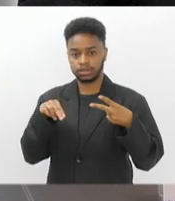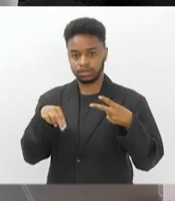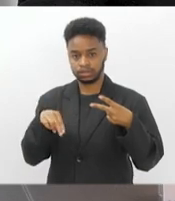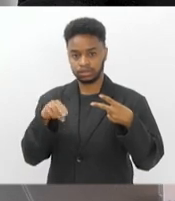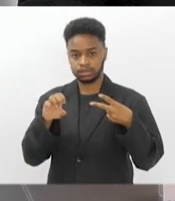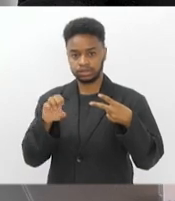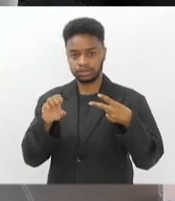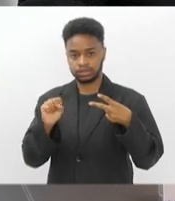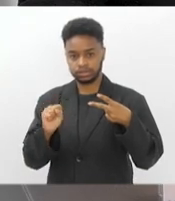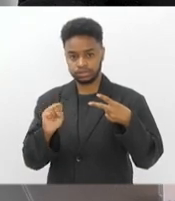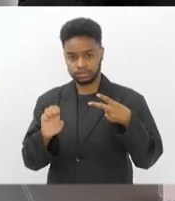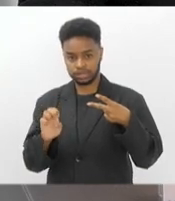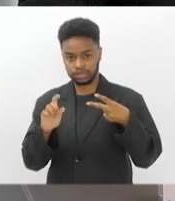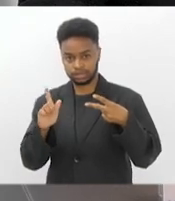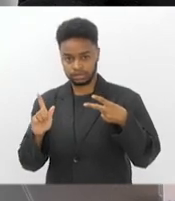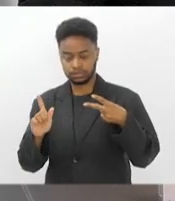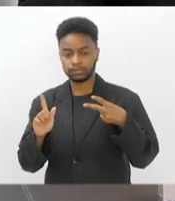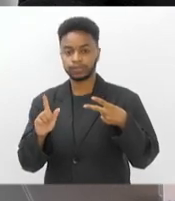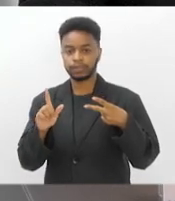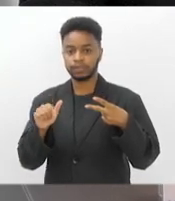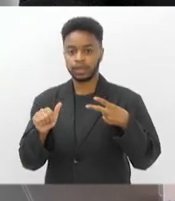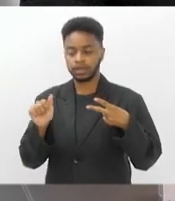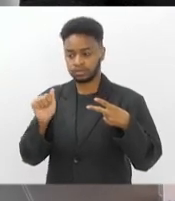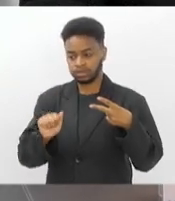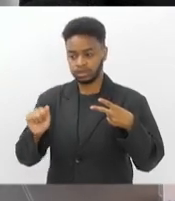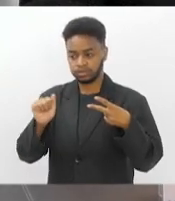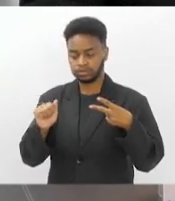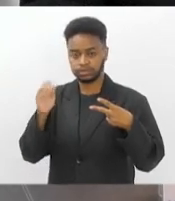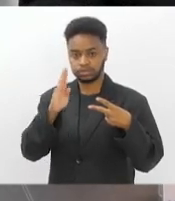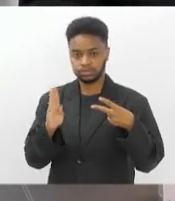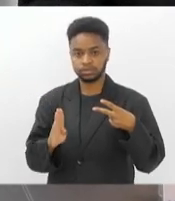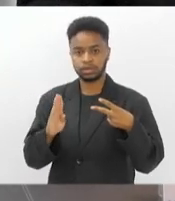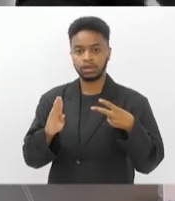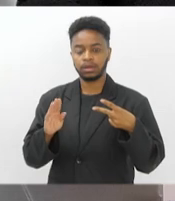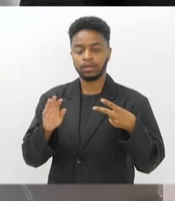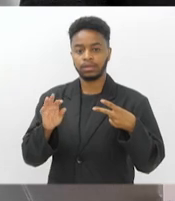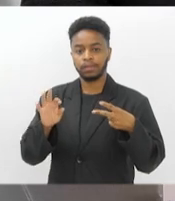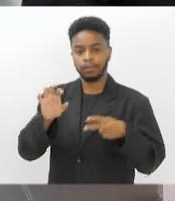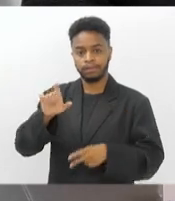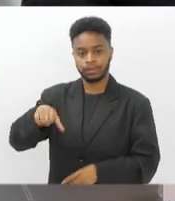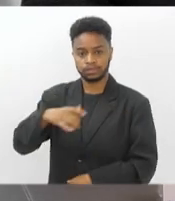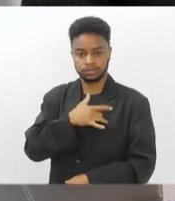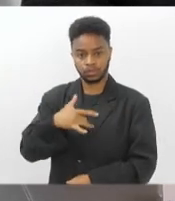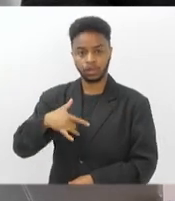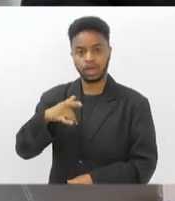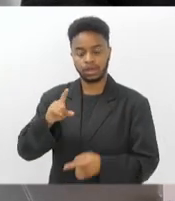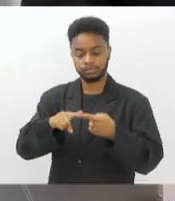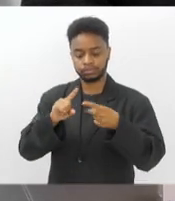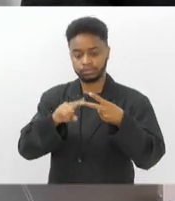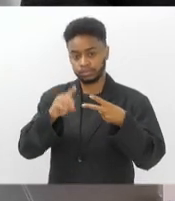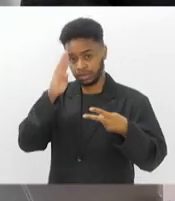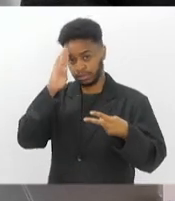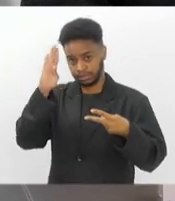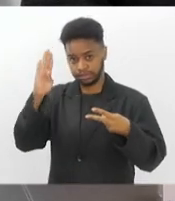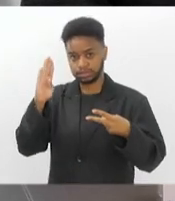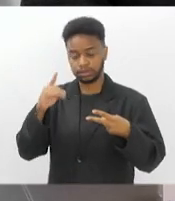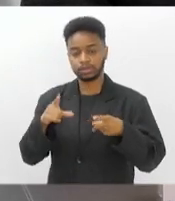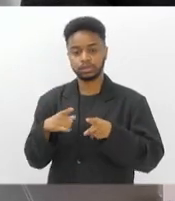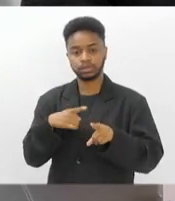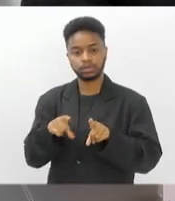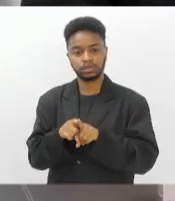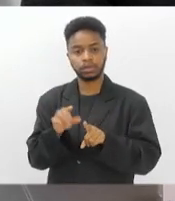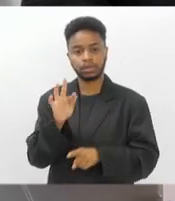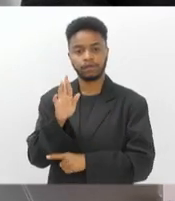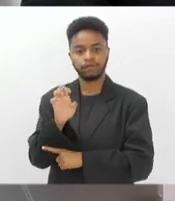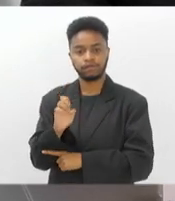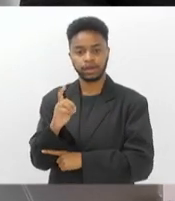Nacional de Seguros e abrange que é a Associação Brasileira de plano de saúde que são as duas grandes associações aí o Fred tá aqui também tem a a a